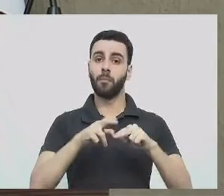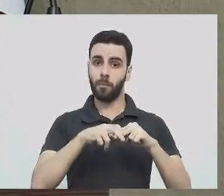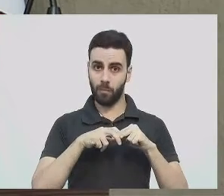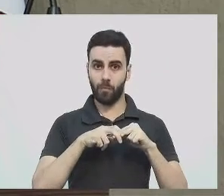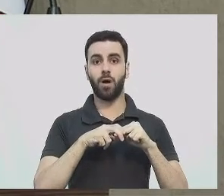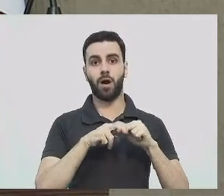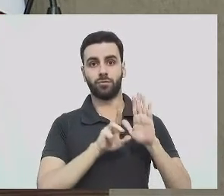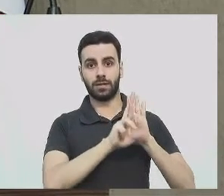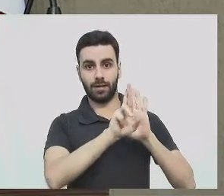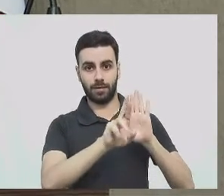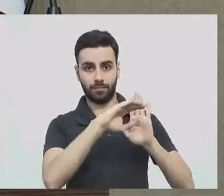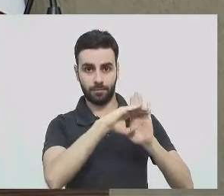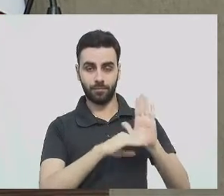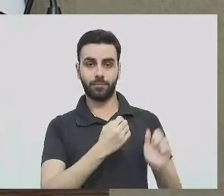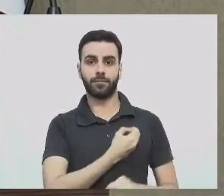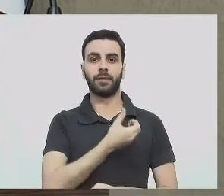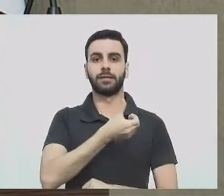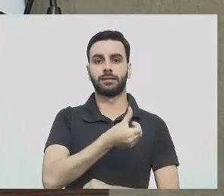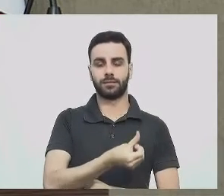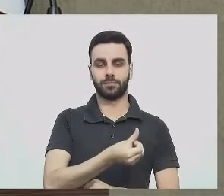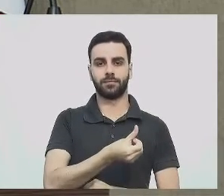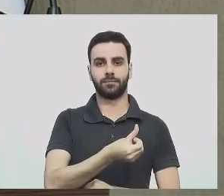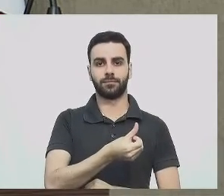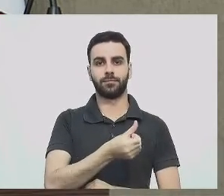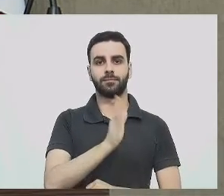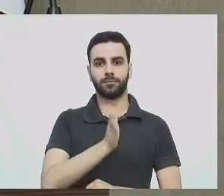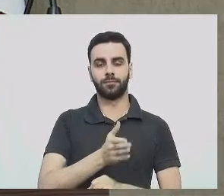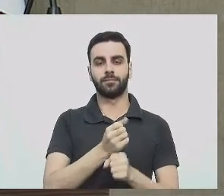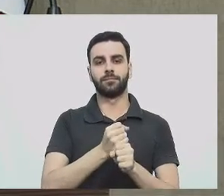com o requerimento número